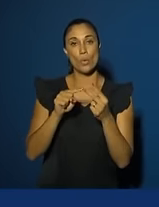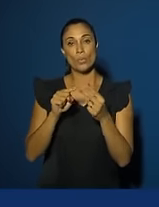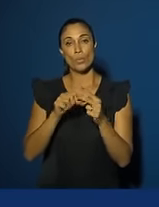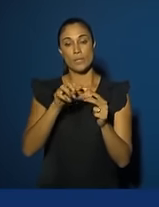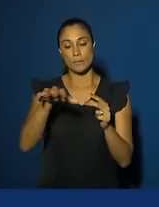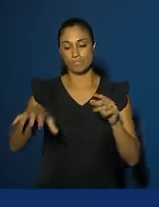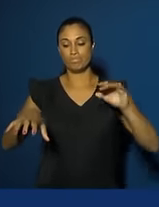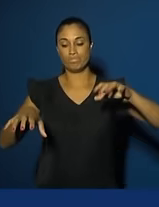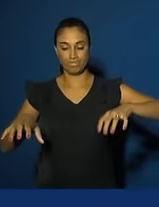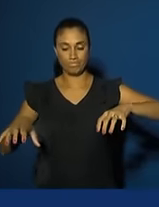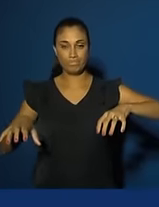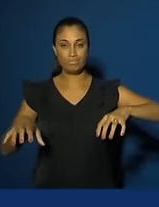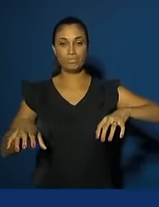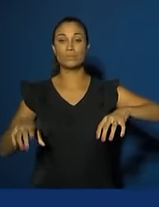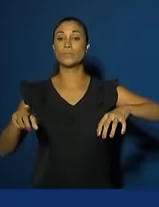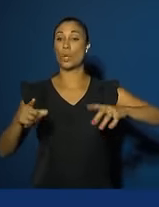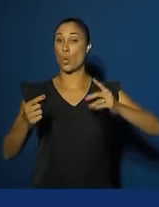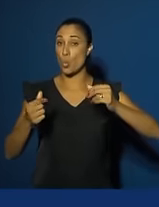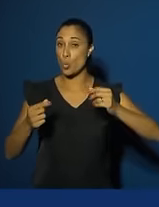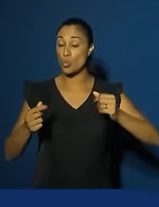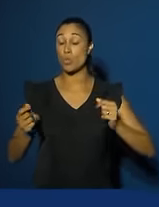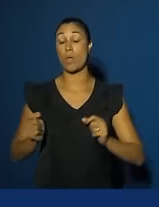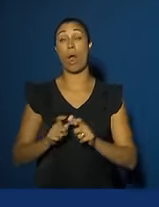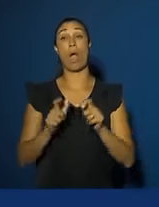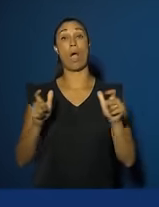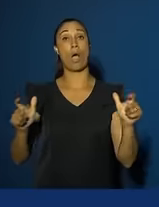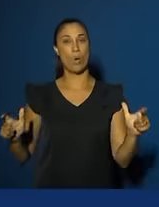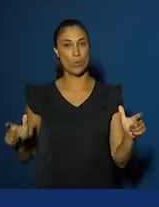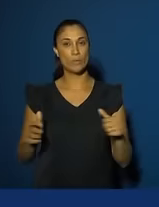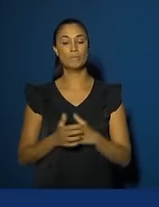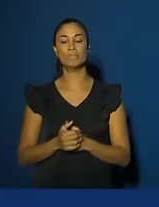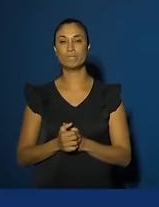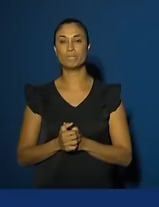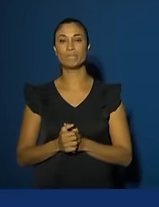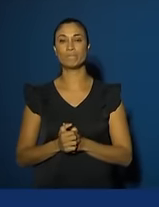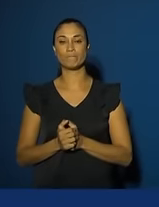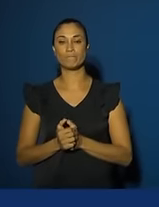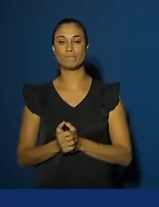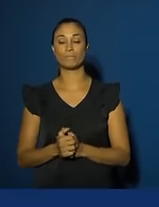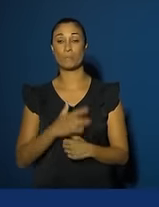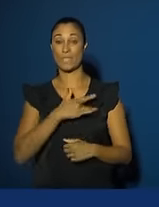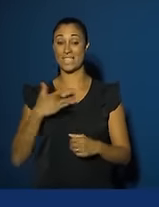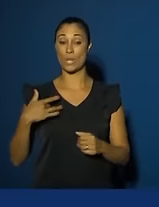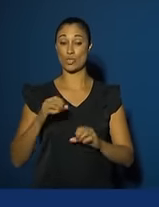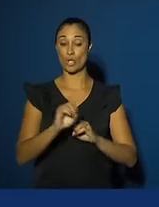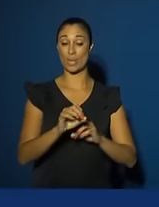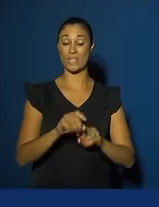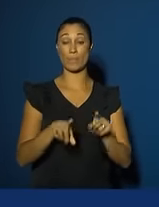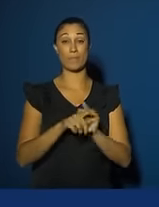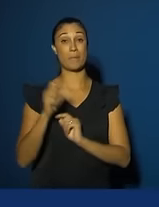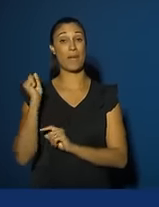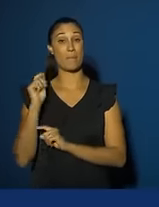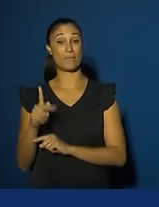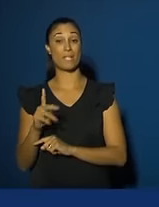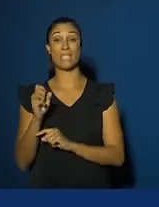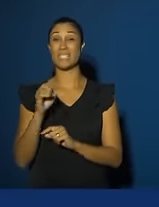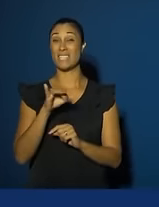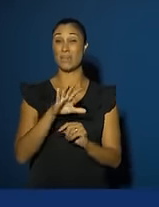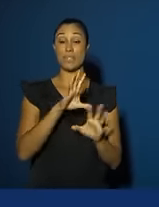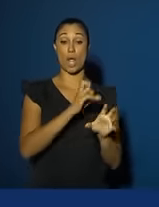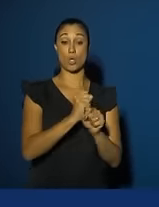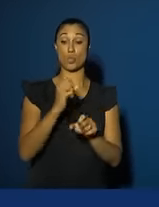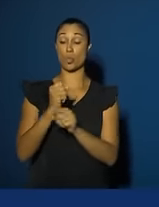unidades de custo custo gigantescas né Seguridade Social no Brasil saúde educação e Previdência se você